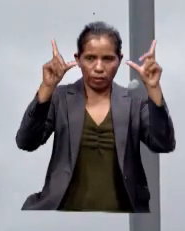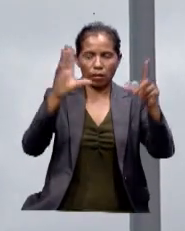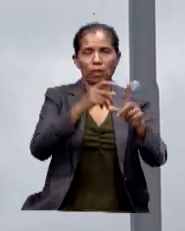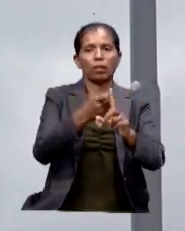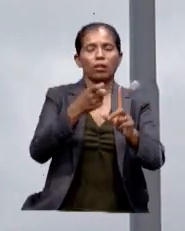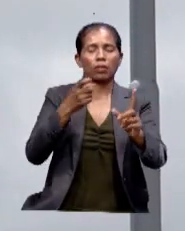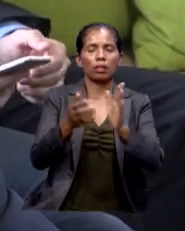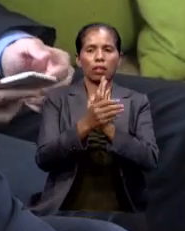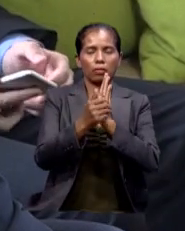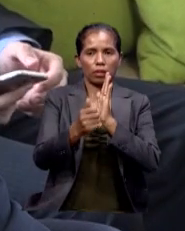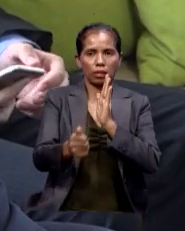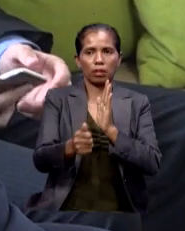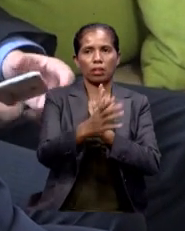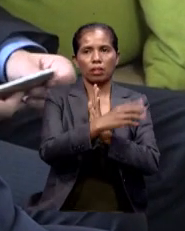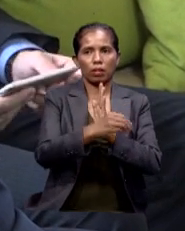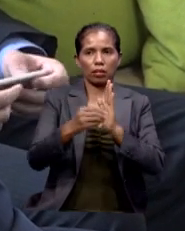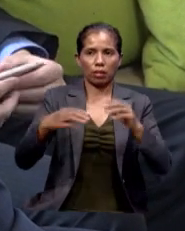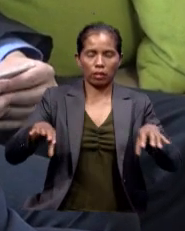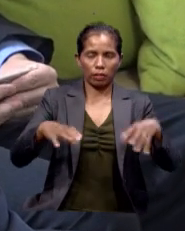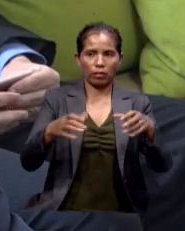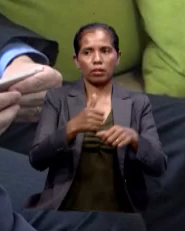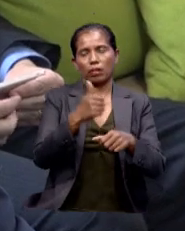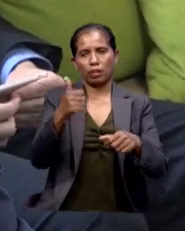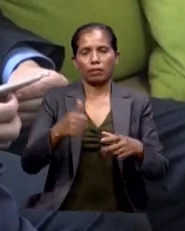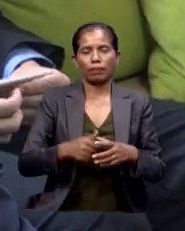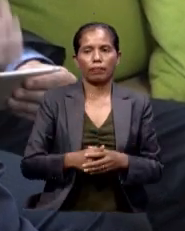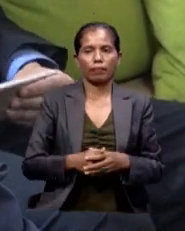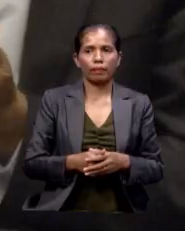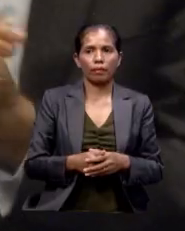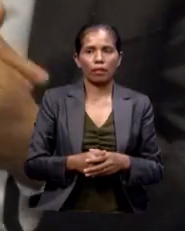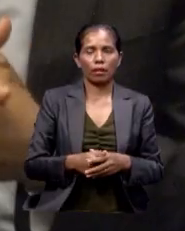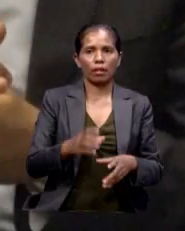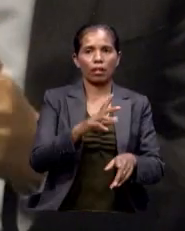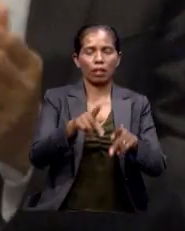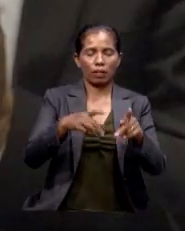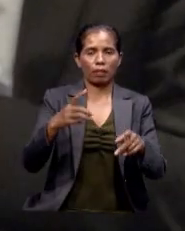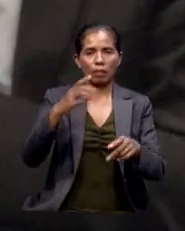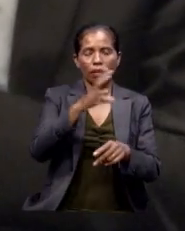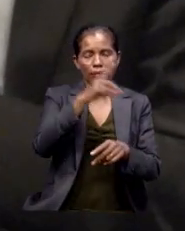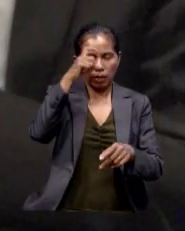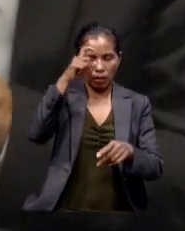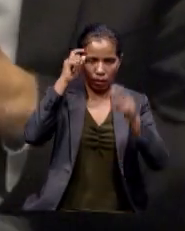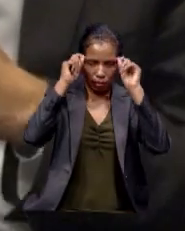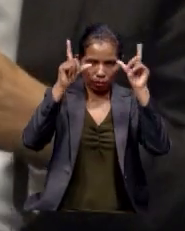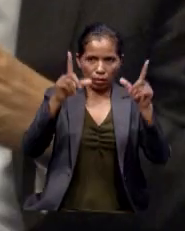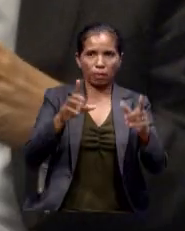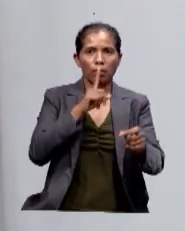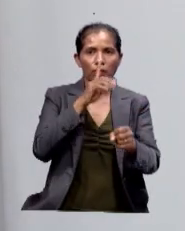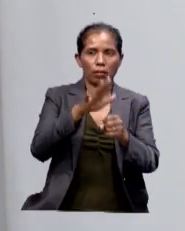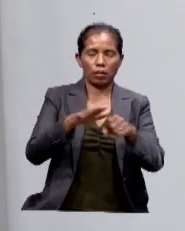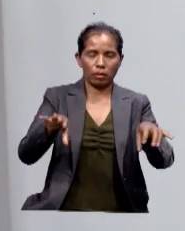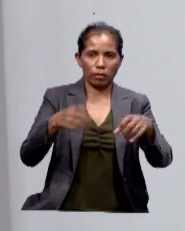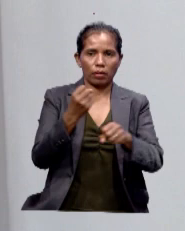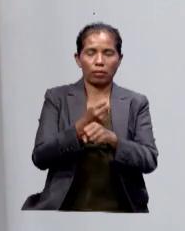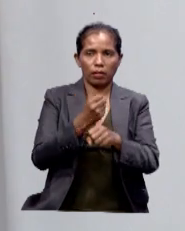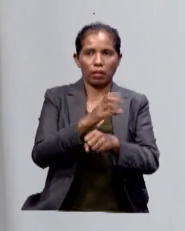husi capacitação recurso humano no área Siraceluk. Nune diplomata timoruang ne promete se esforço makas hodi hameti